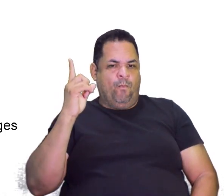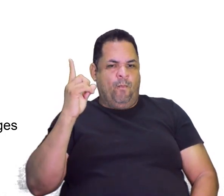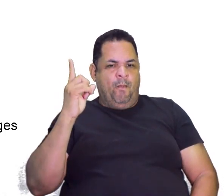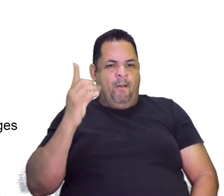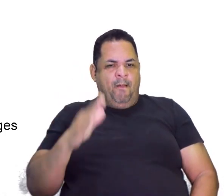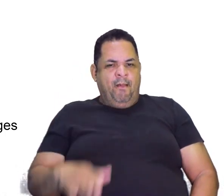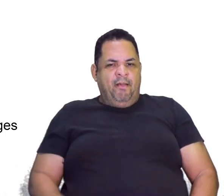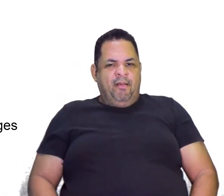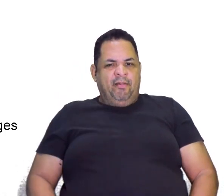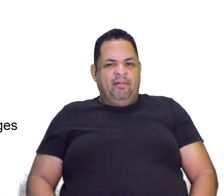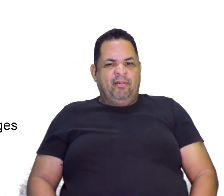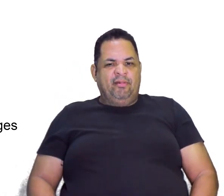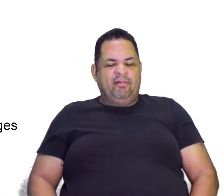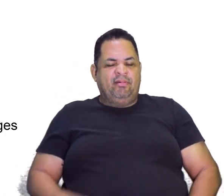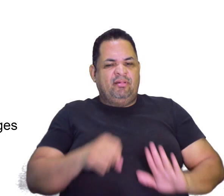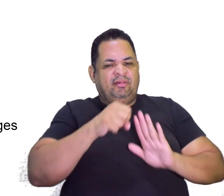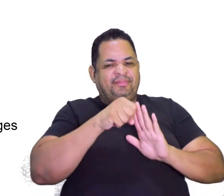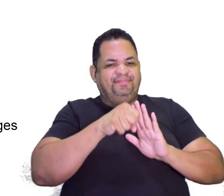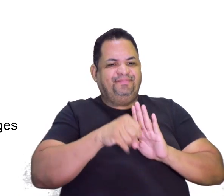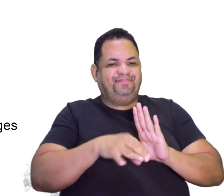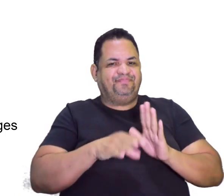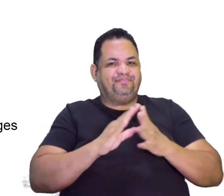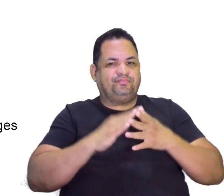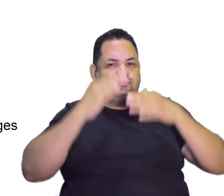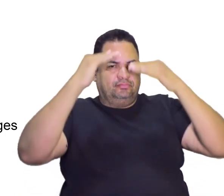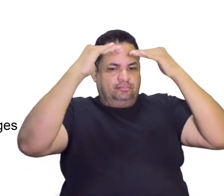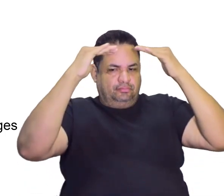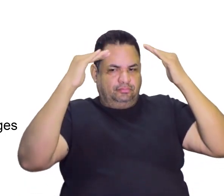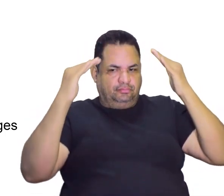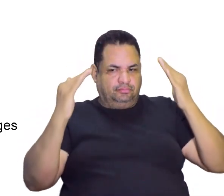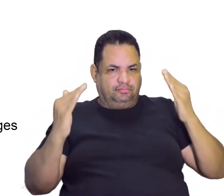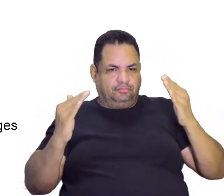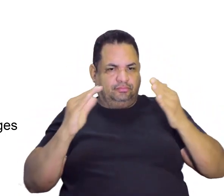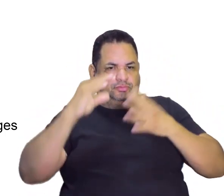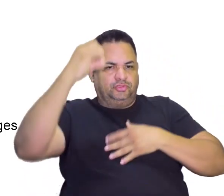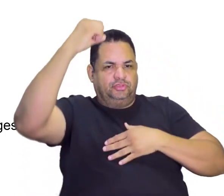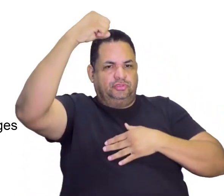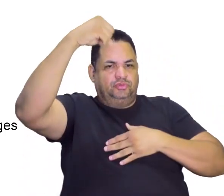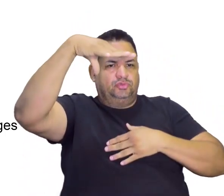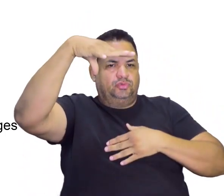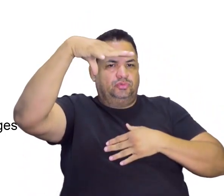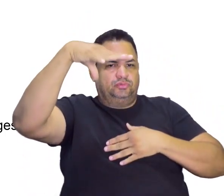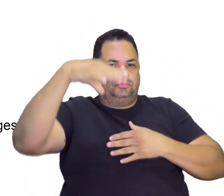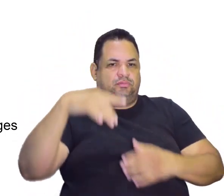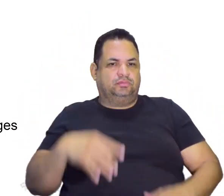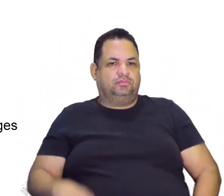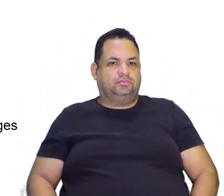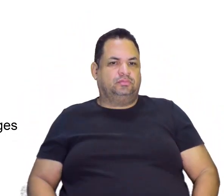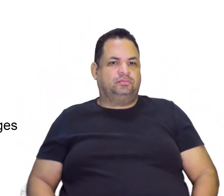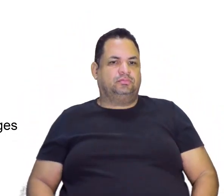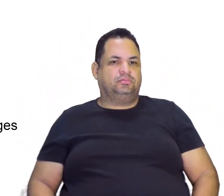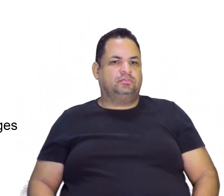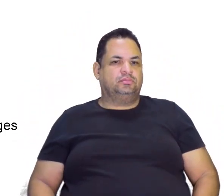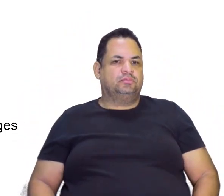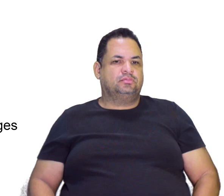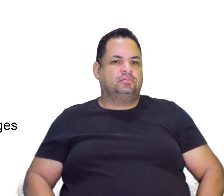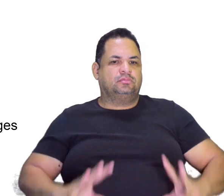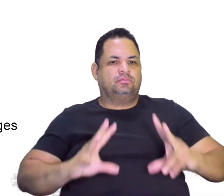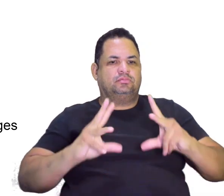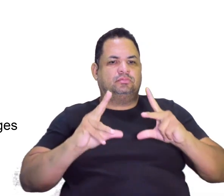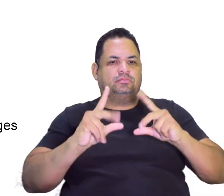os que estão na sombra, né? E os que estão no sol, né? Então a luminosidade,